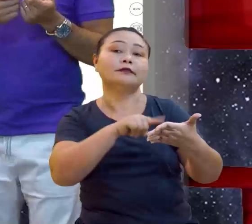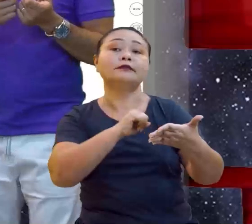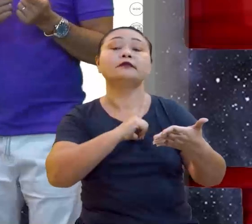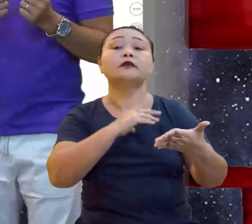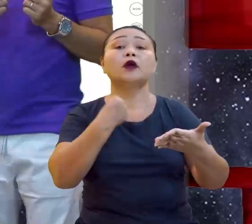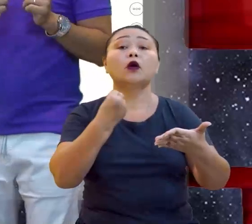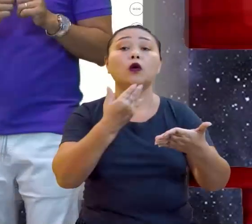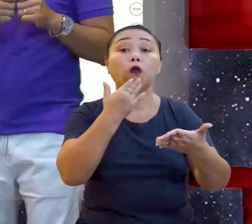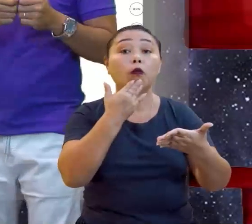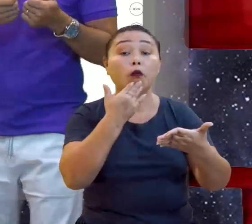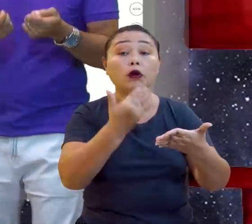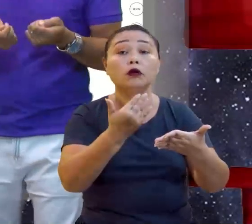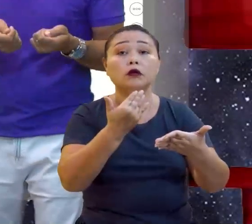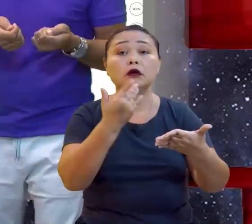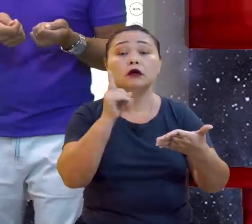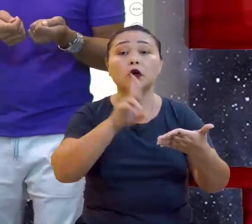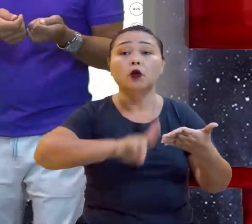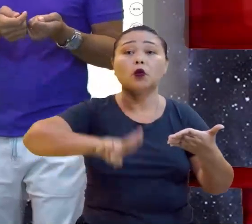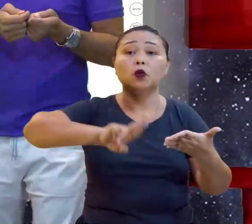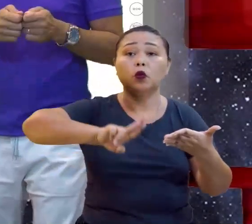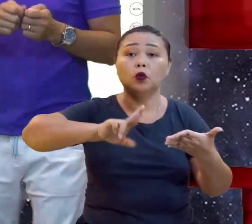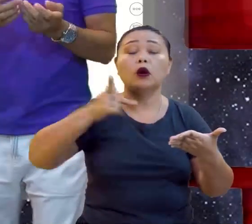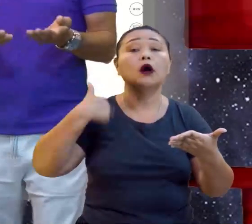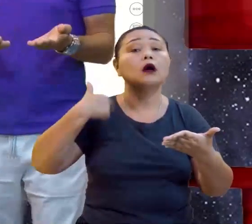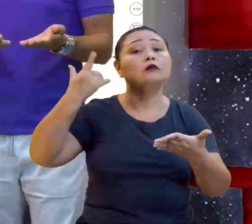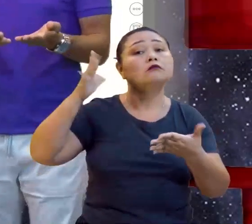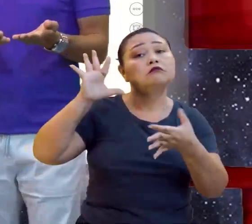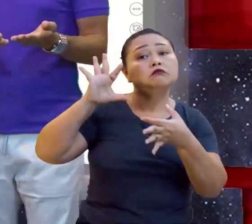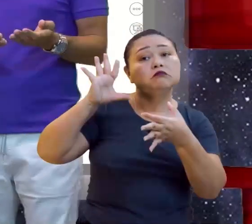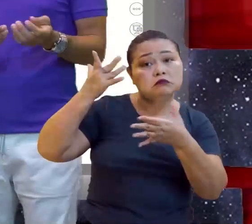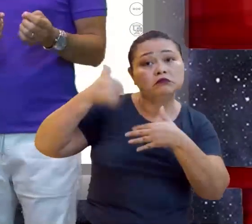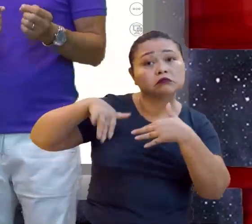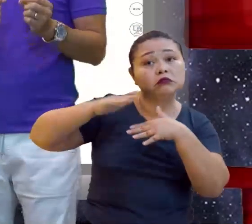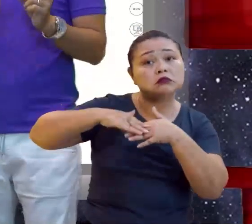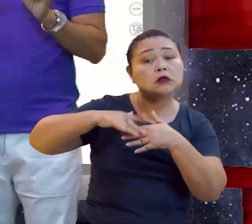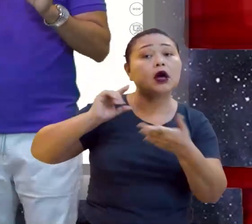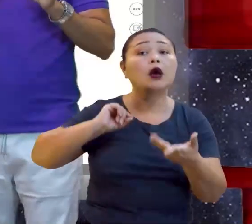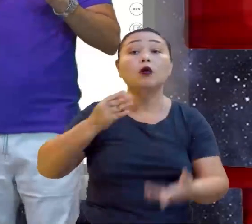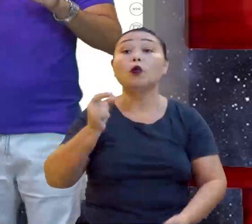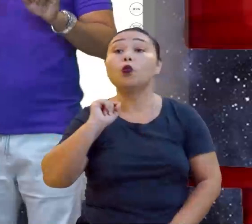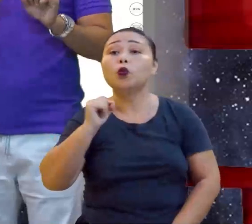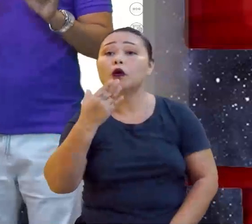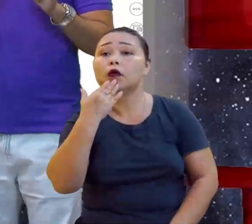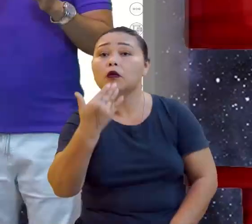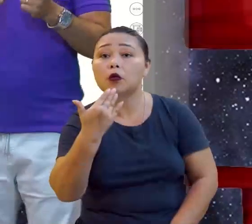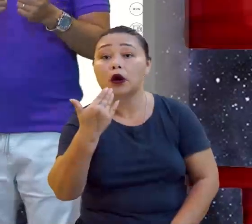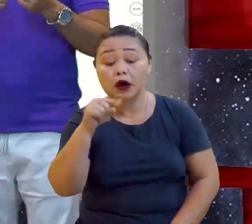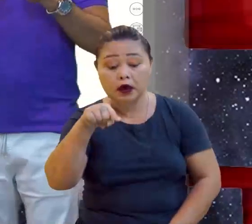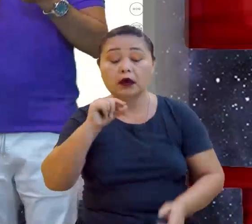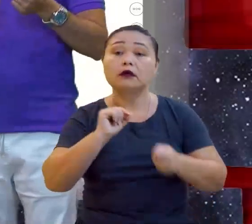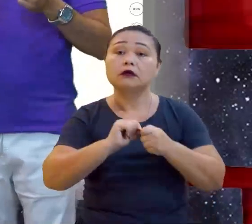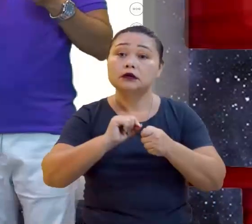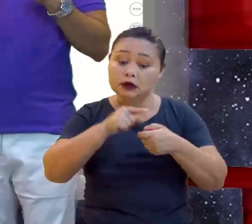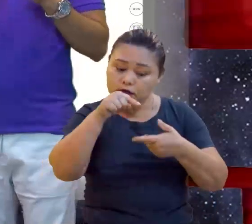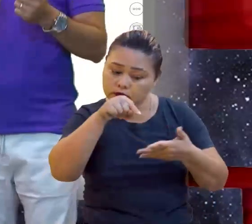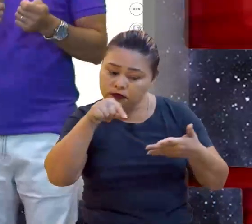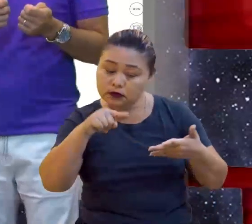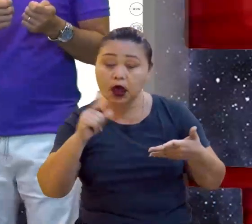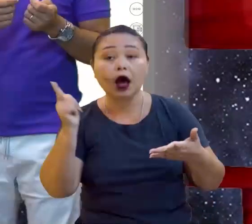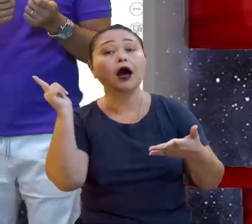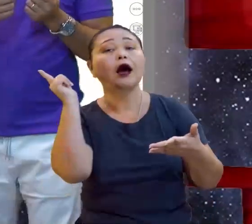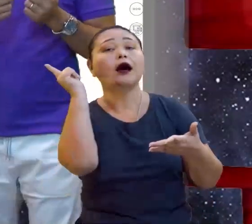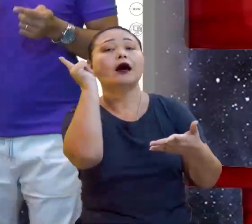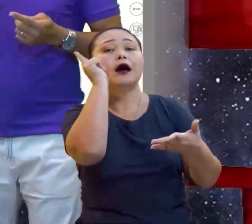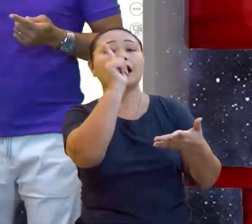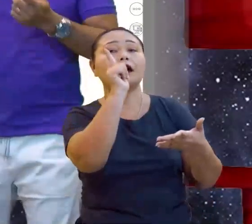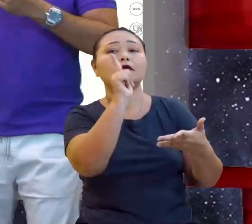comando matemático, ou seja, aquela aplicação lógica, é o que ele quer que você faça. Ele quer que eu faça isso. Se você conseguir pegar questões do